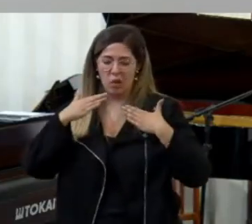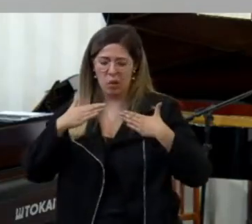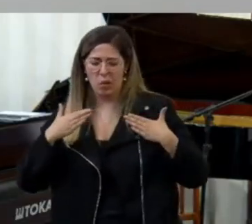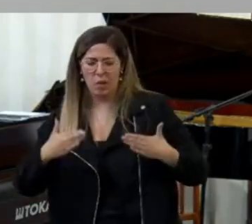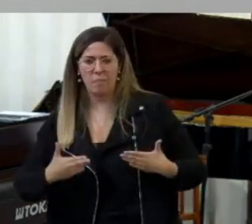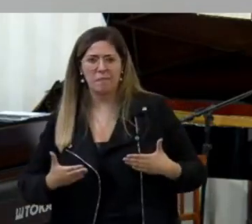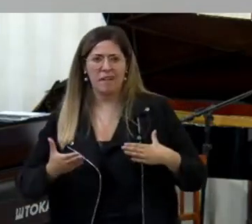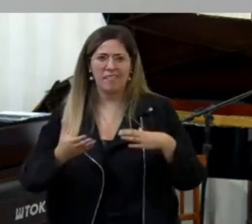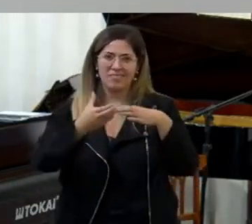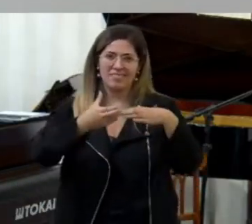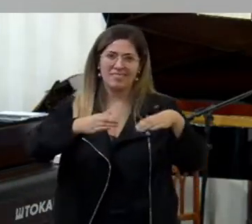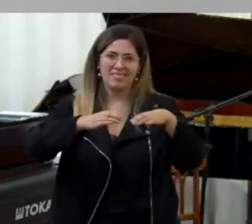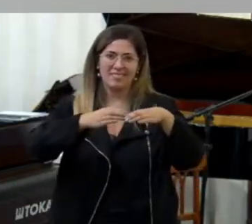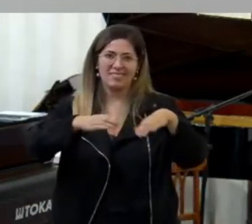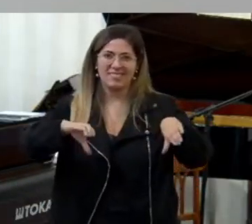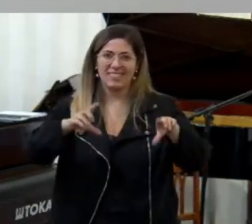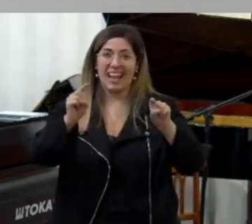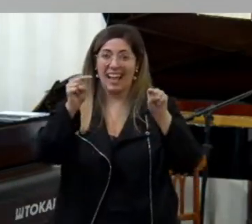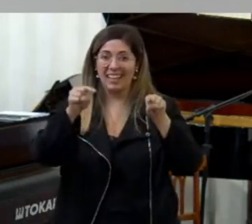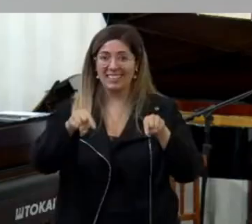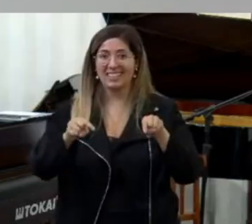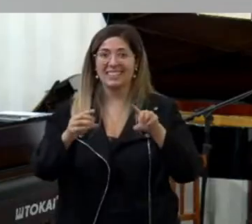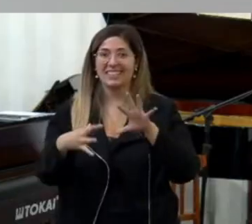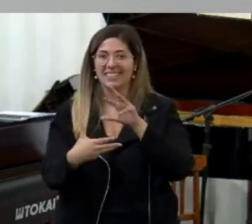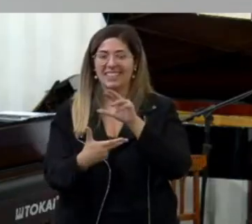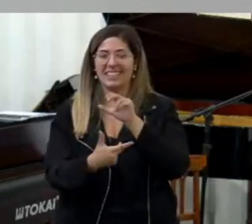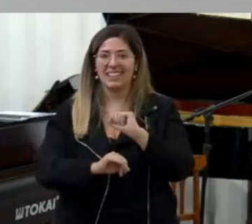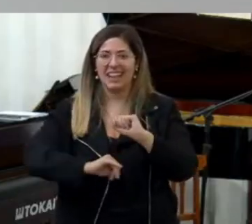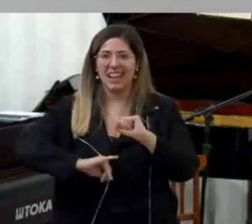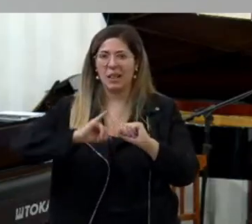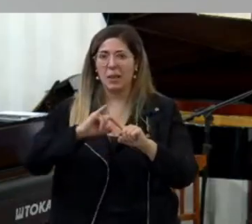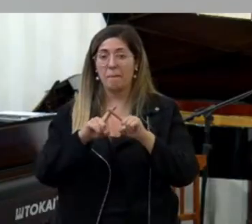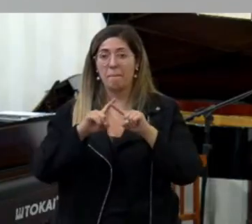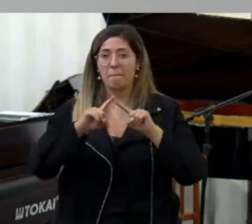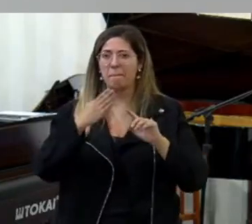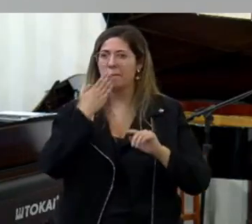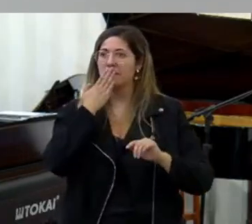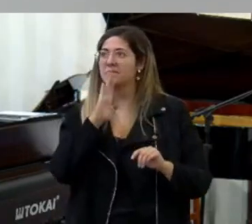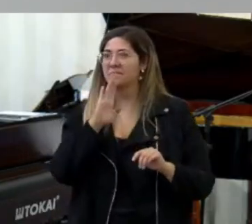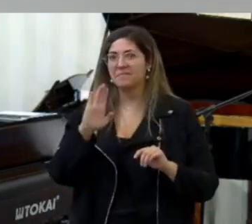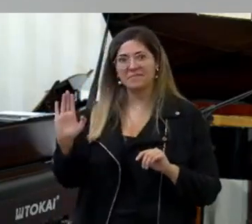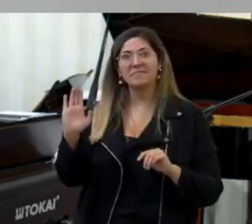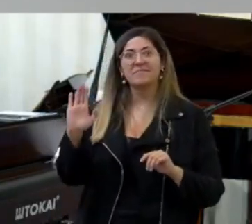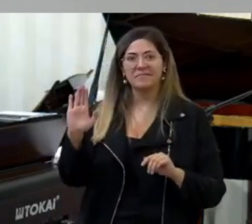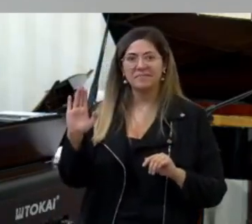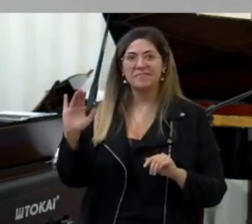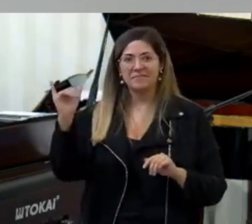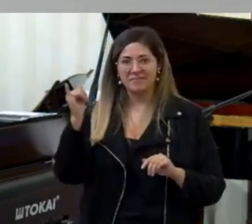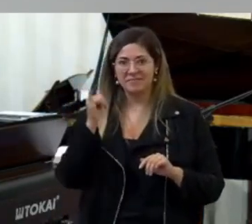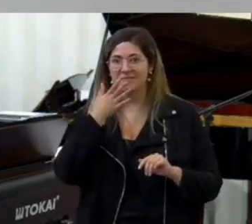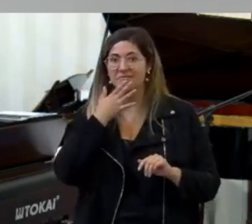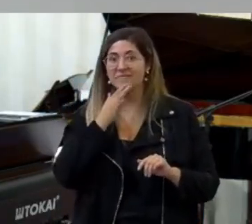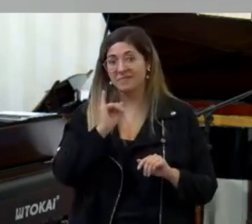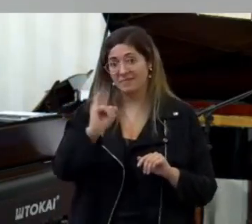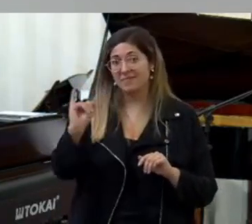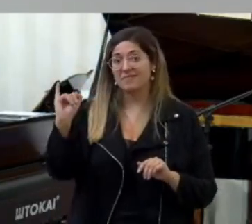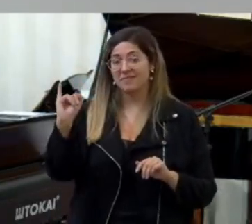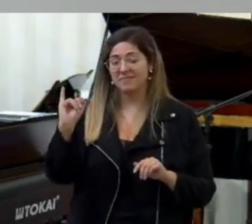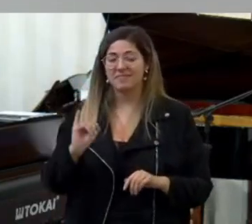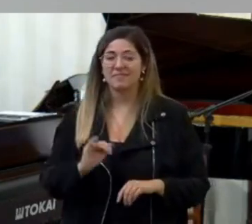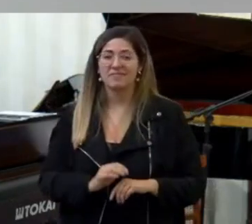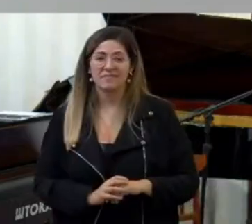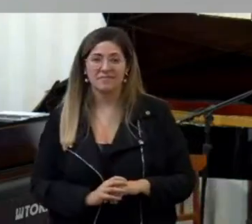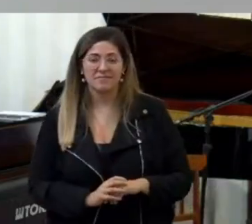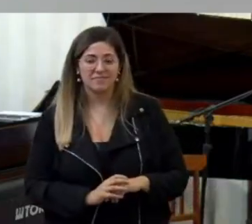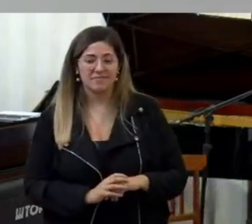descansará em segurança. Com isso ele anuncia profeticamente, aliás, até porque Pedro diz isso, ele, profeta, chama Davi